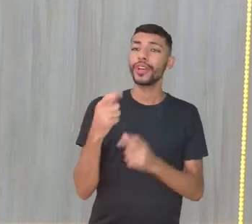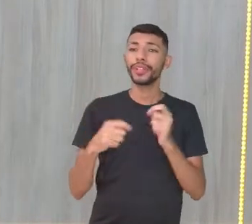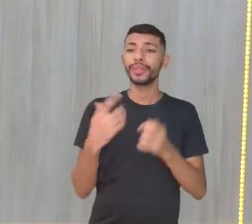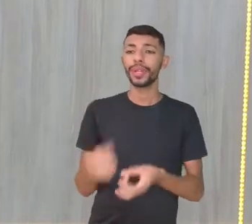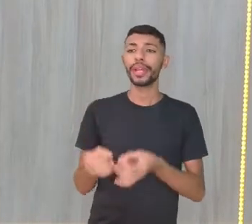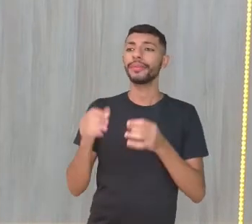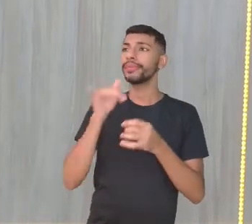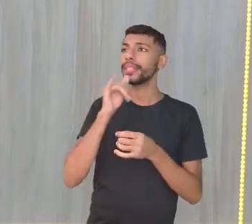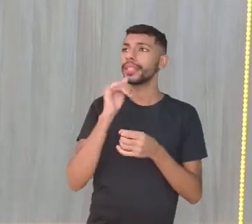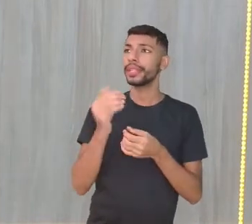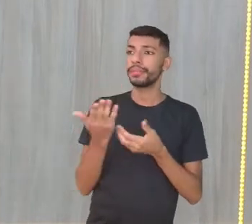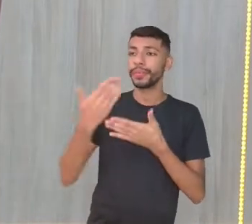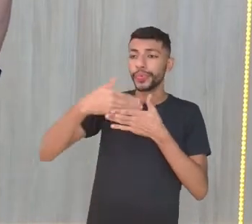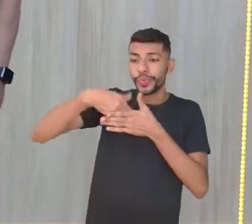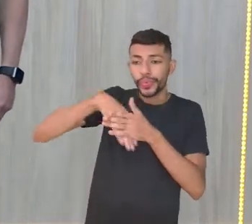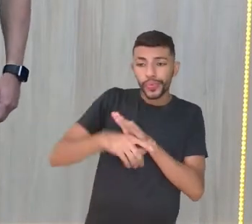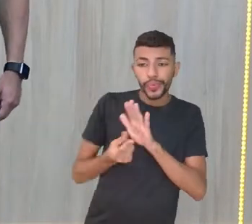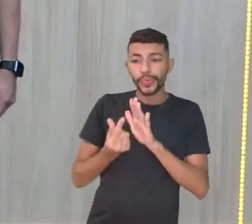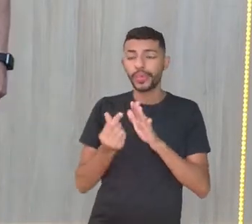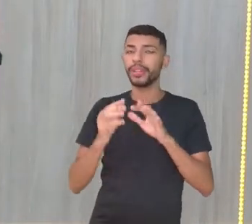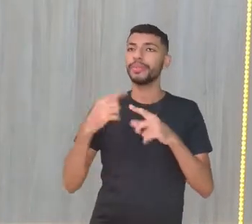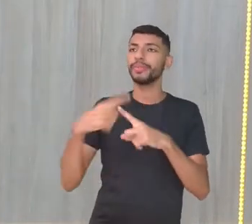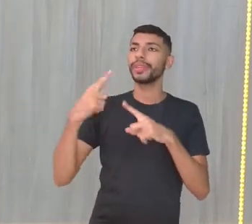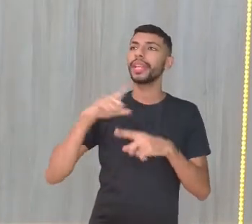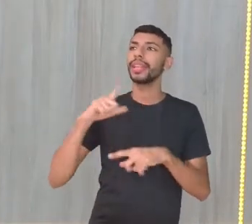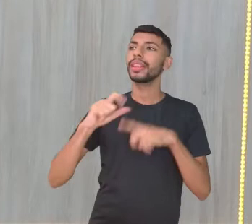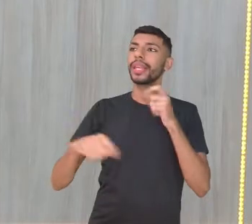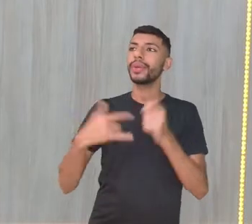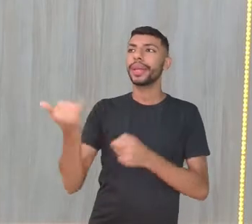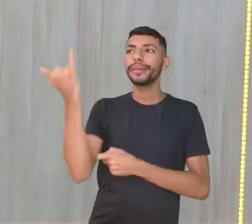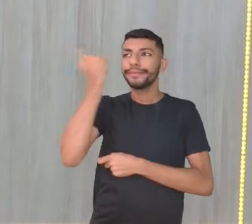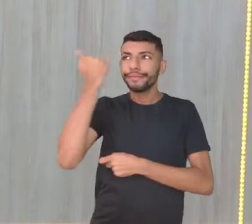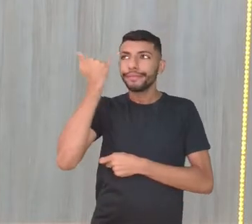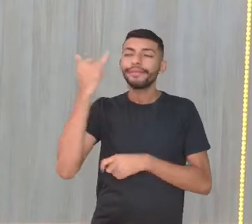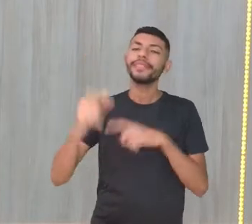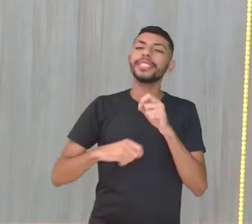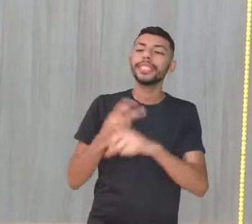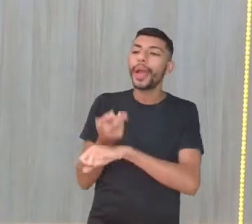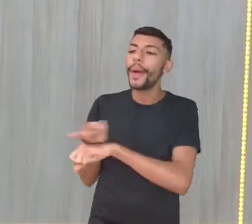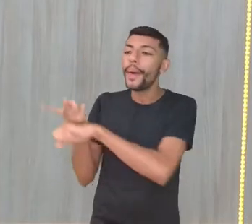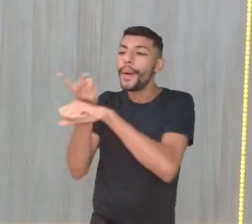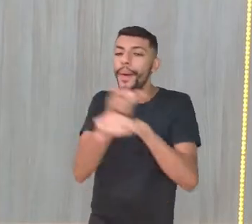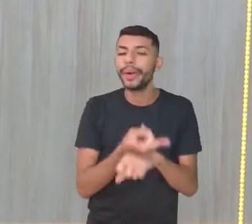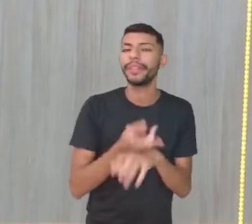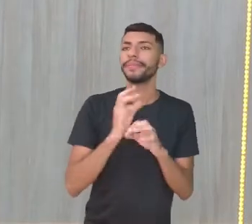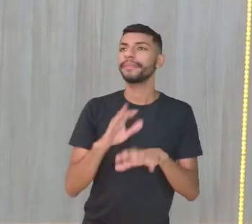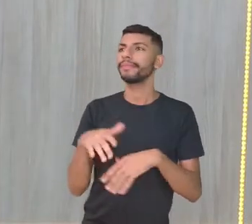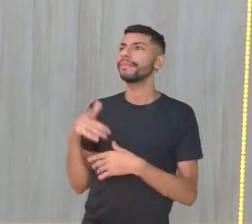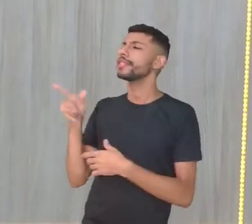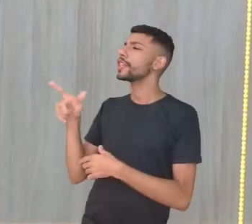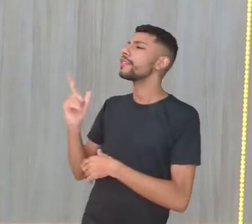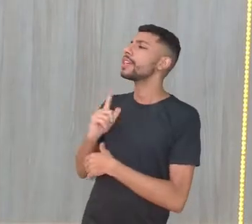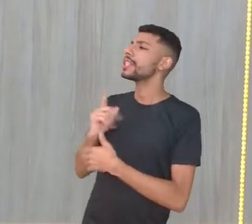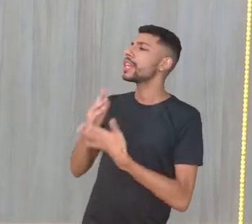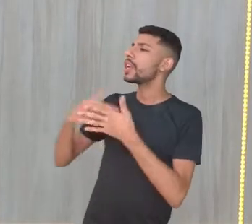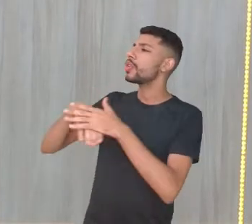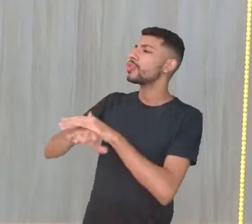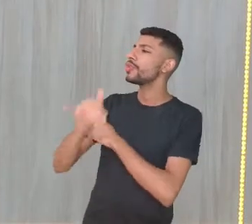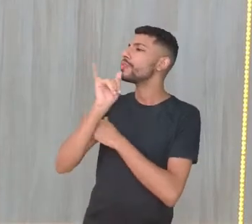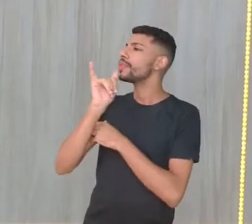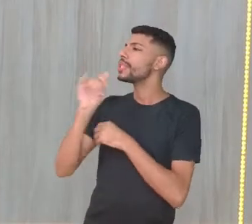economizando porque a gente tem aquela velha preguiça, né? Você costuma, Celi, dividir aí,